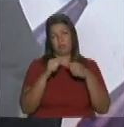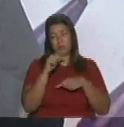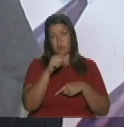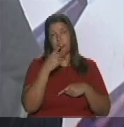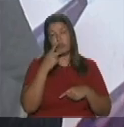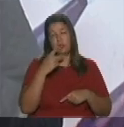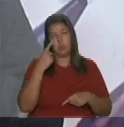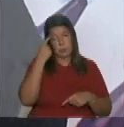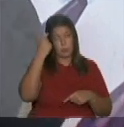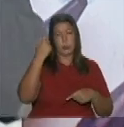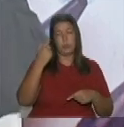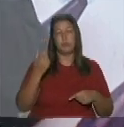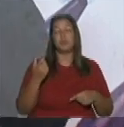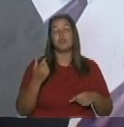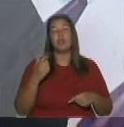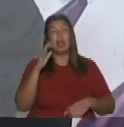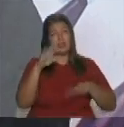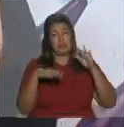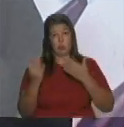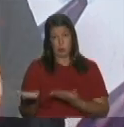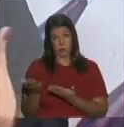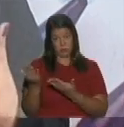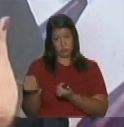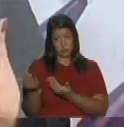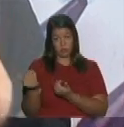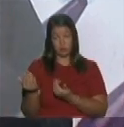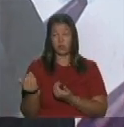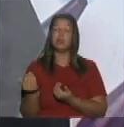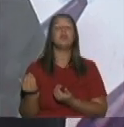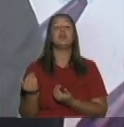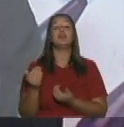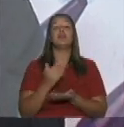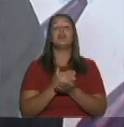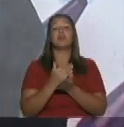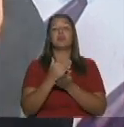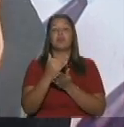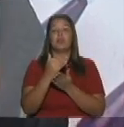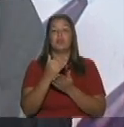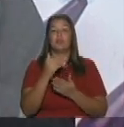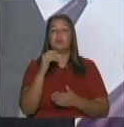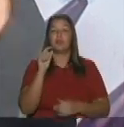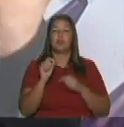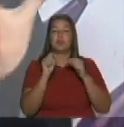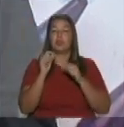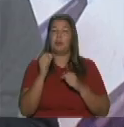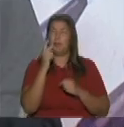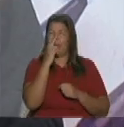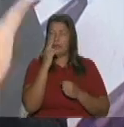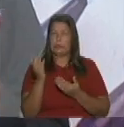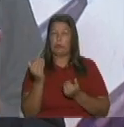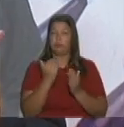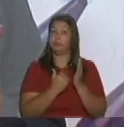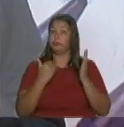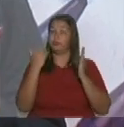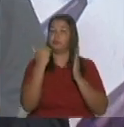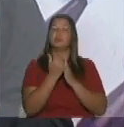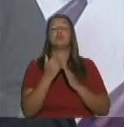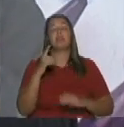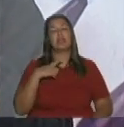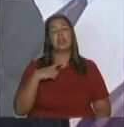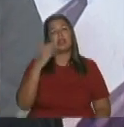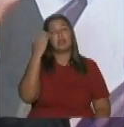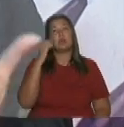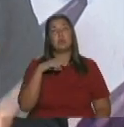quando a gente é adolescente, né? Isso já começa quando criança e com a adolescência eu acho que vai aumentando. A gente